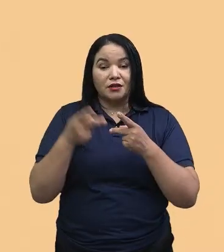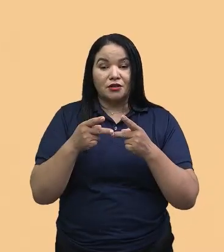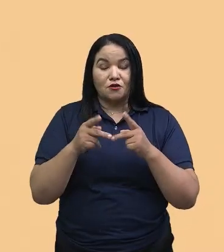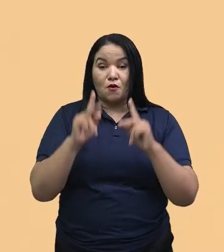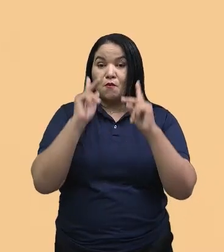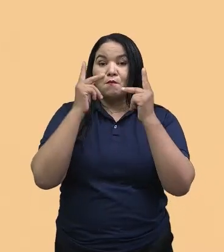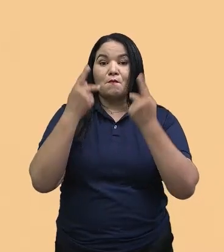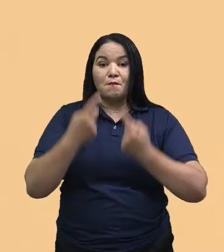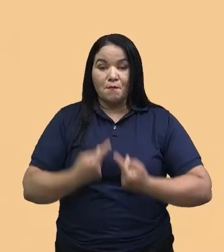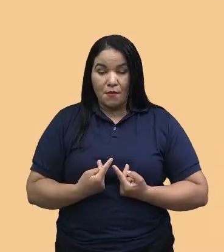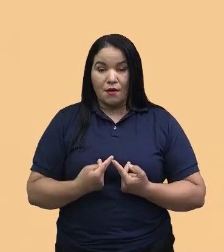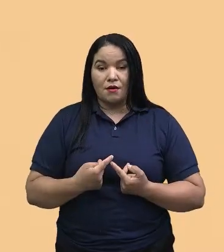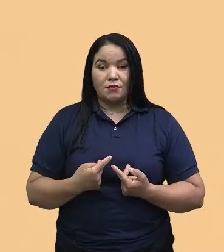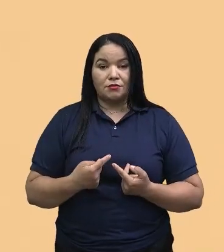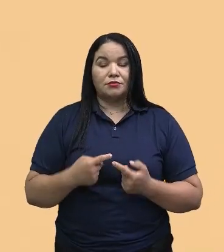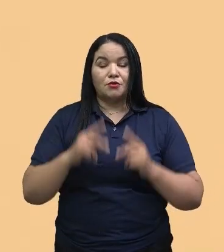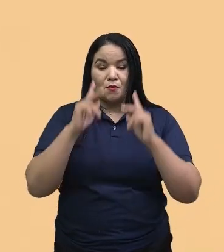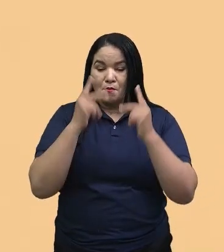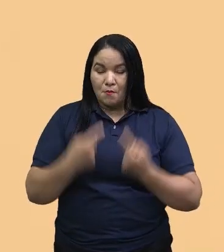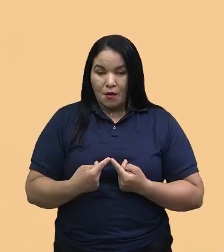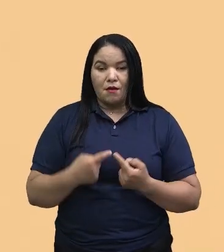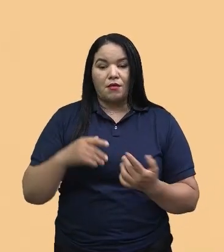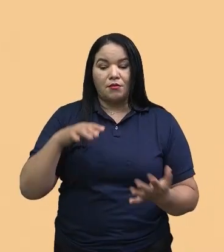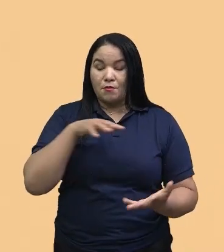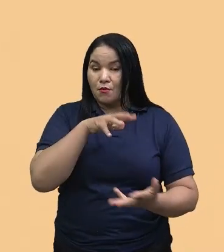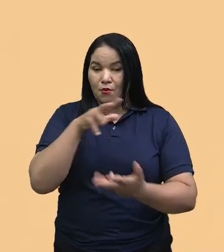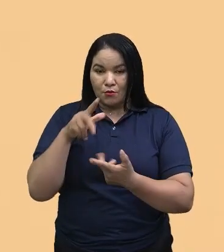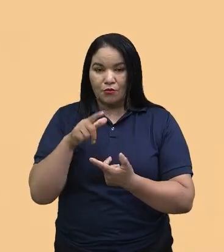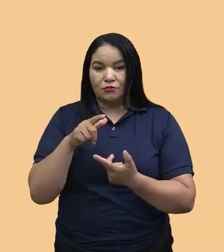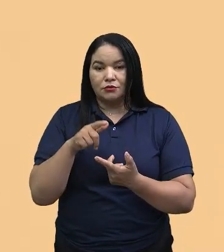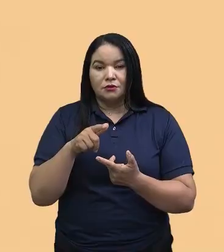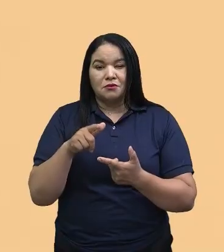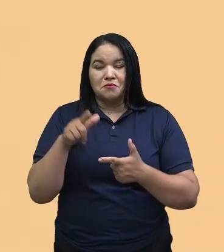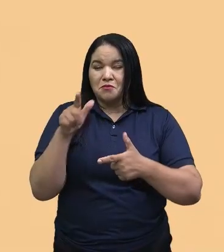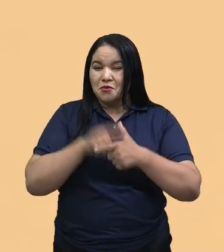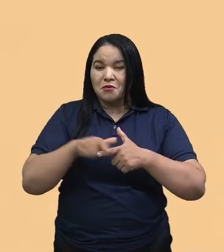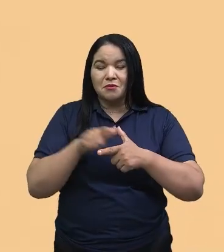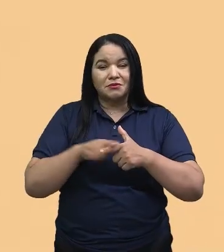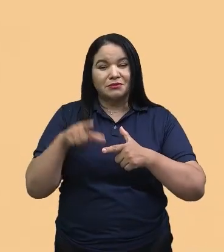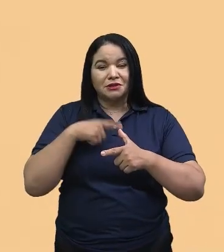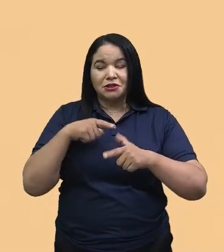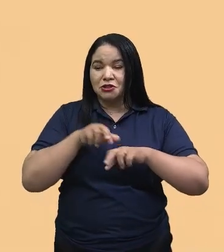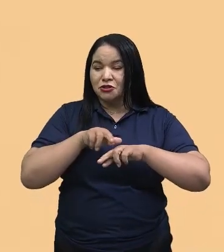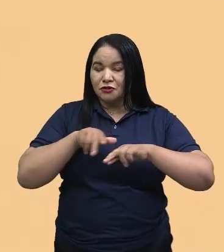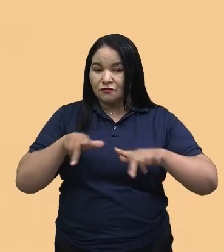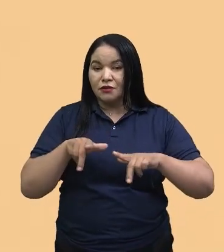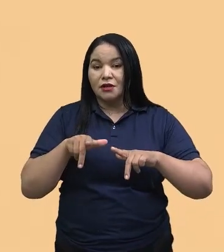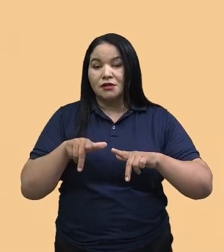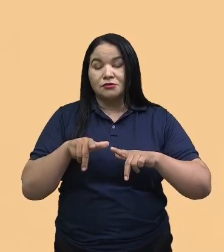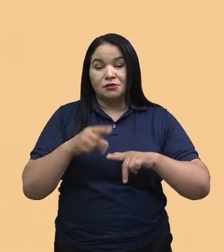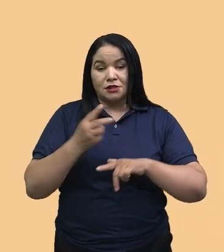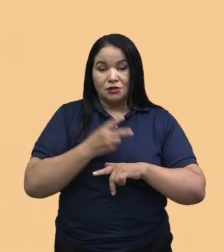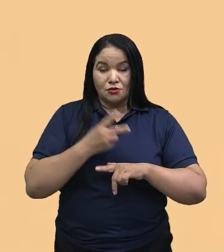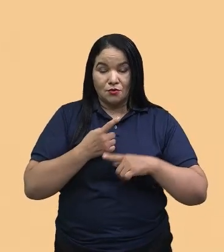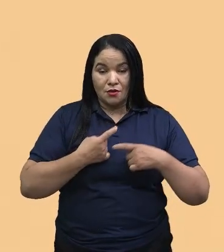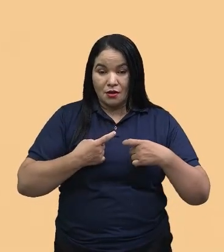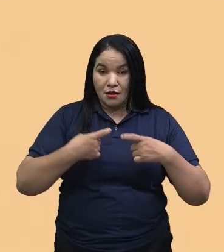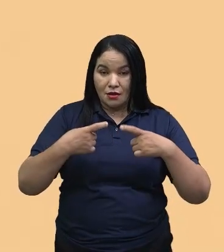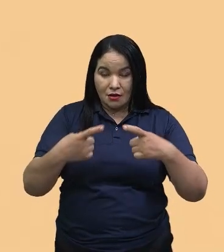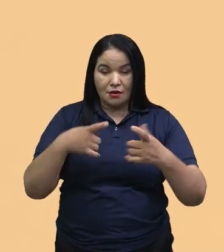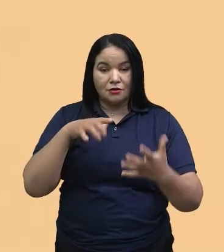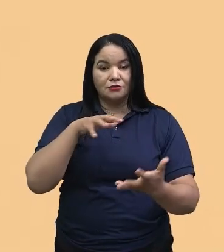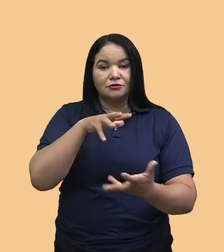humana. Então, diante das atrocidades que foram cometidas, principalmente na Segunda Guerra